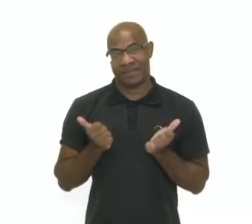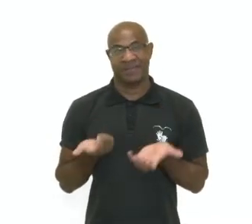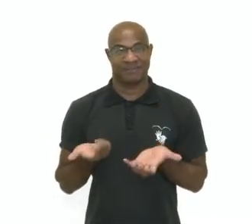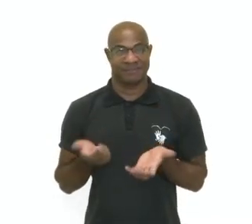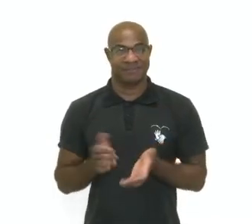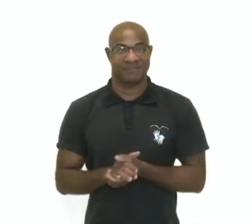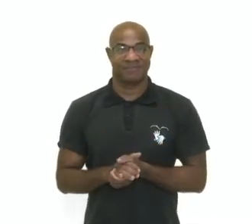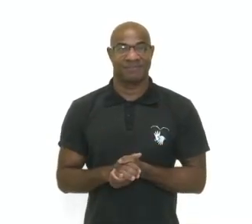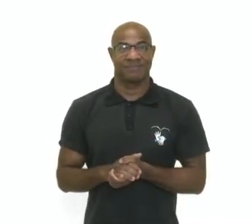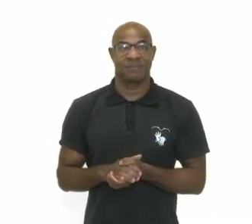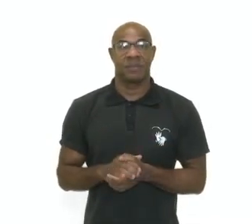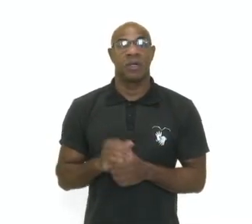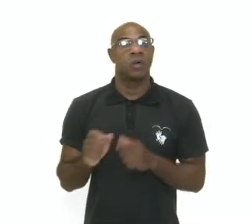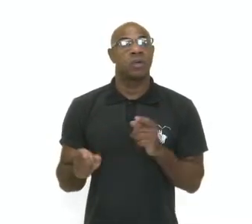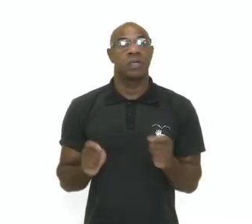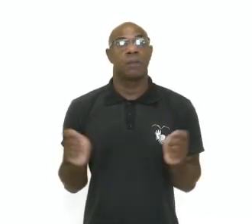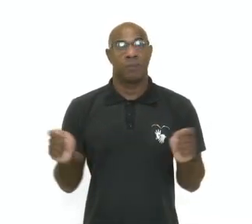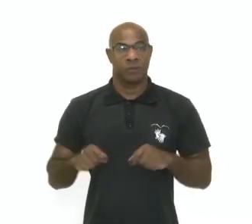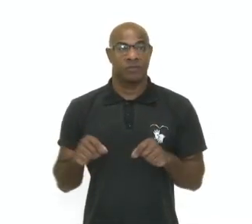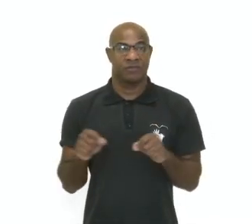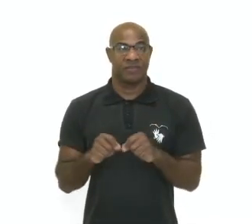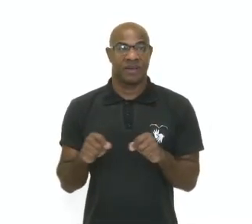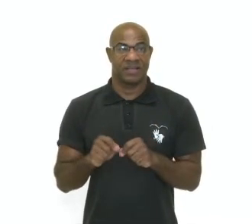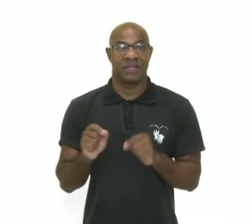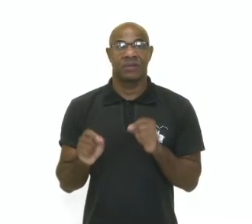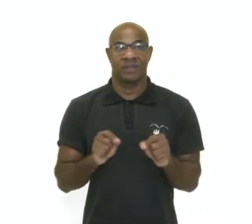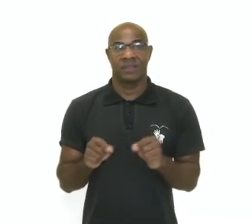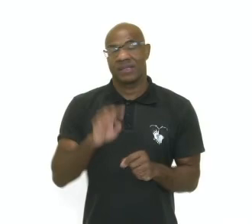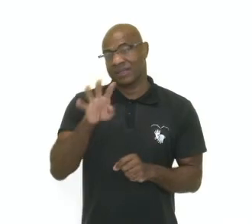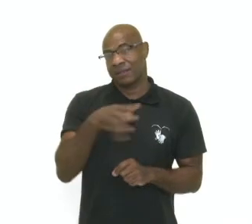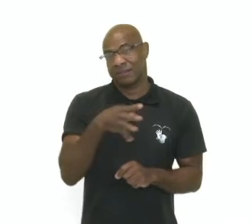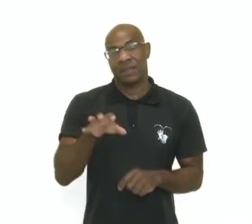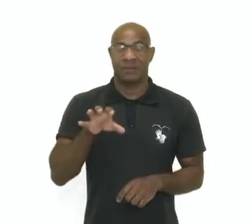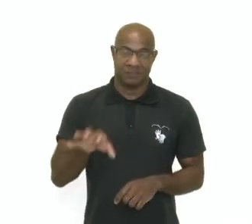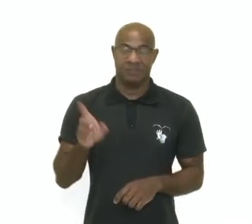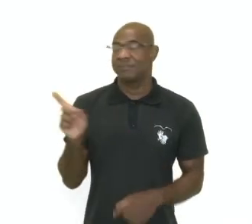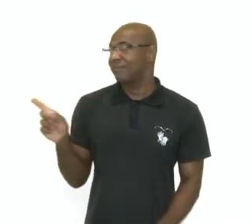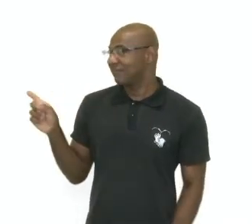assim, o que eu pude fazer na tabela foi isso.